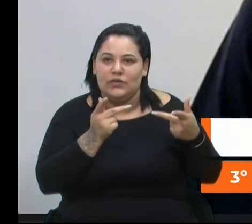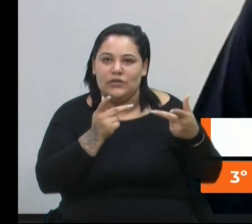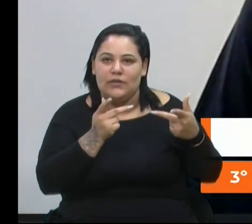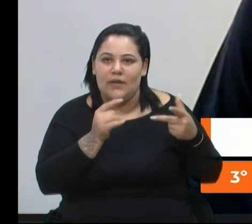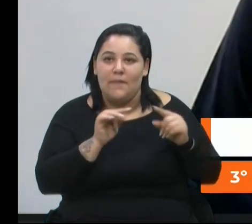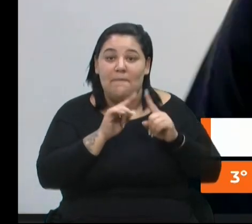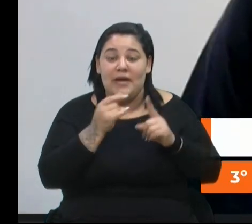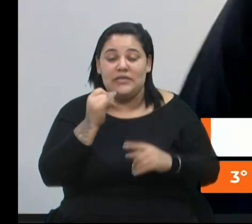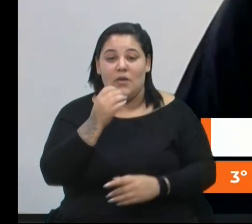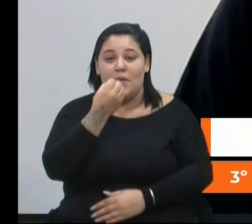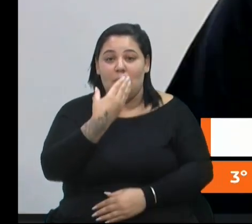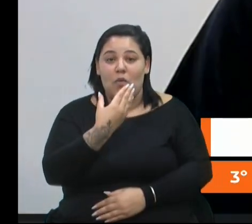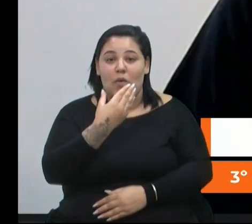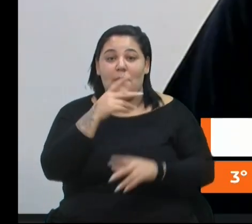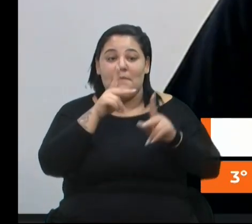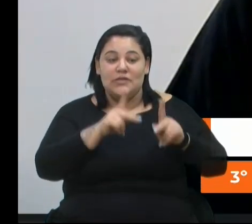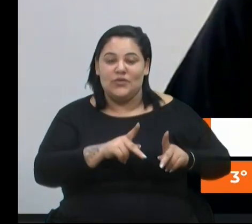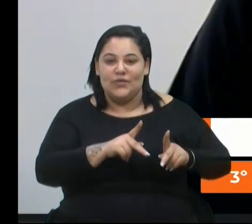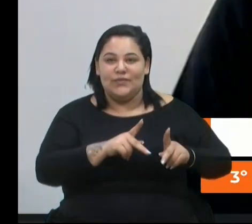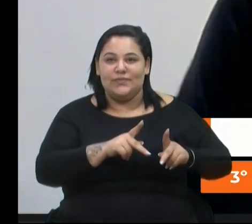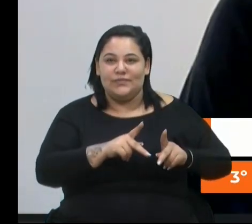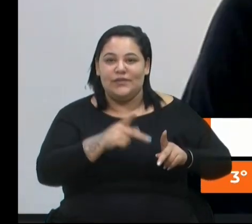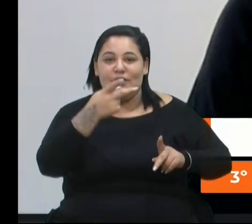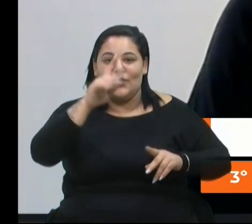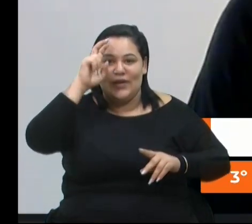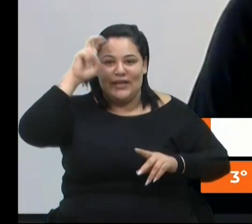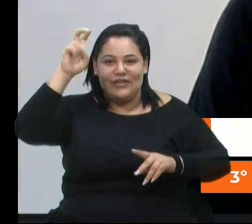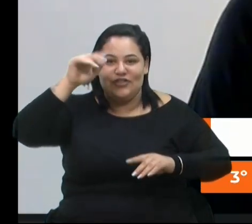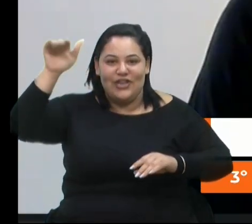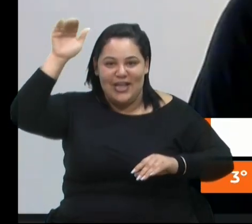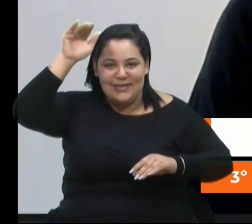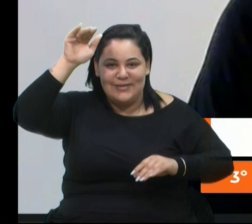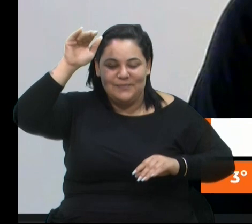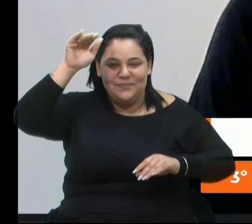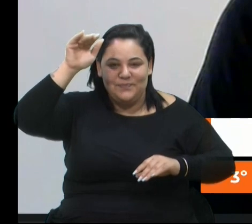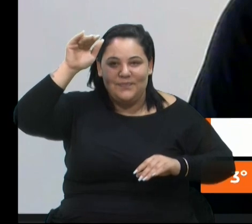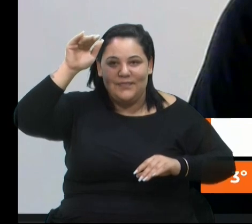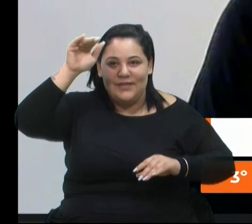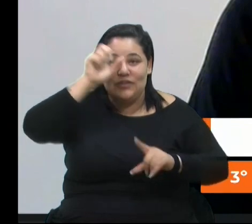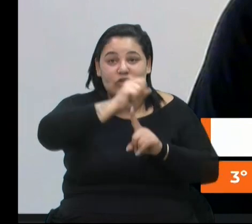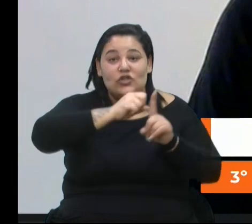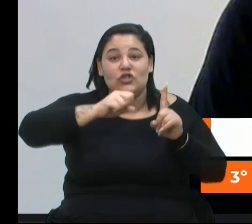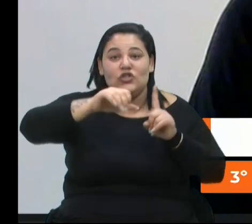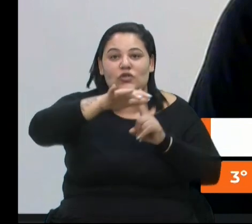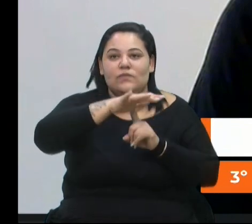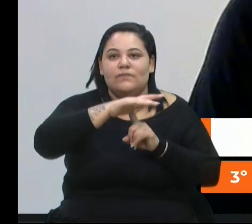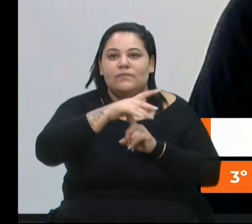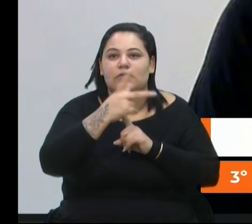uma boa pessoa com a sua inteligência social,